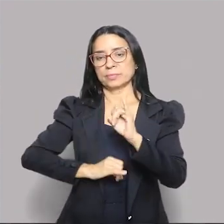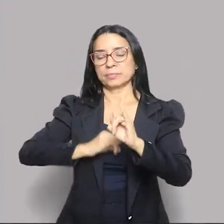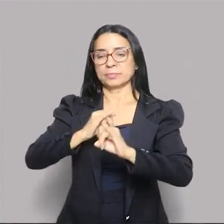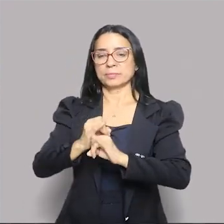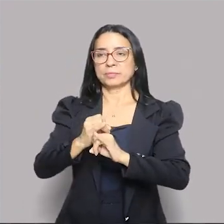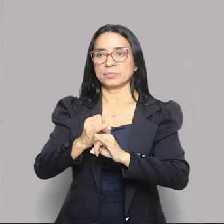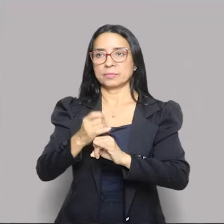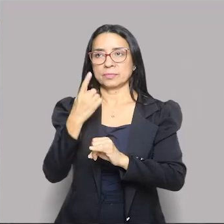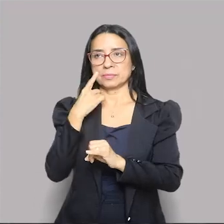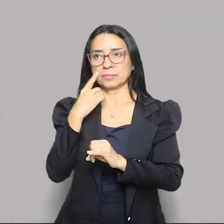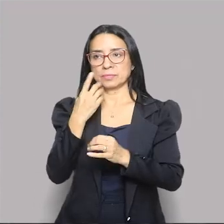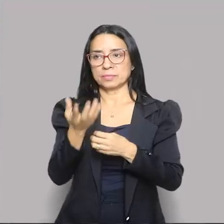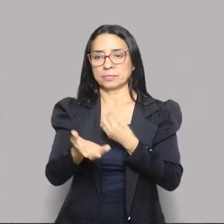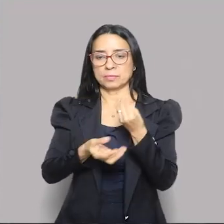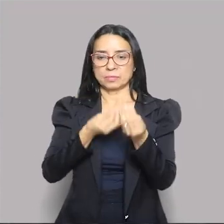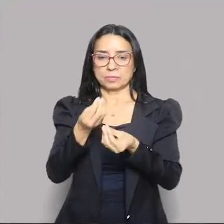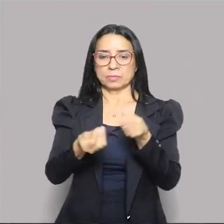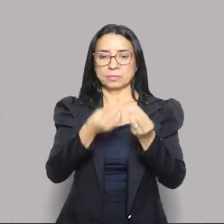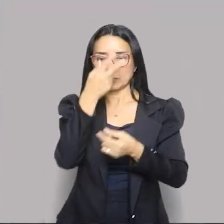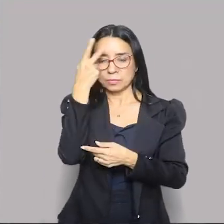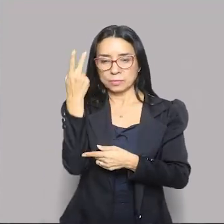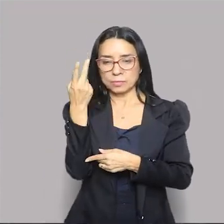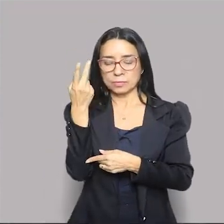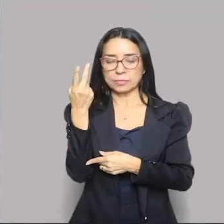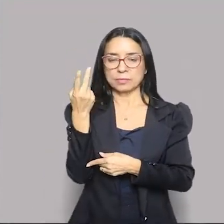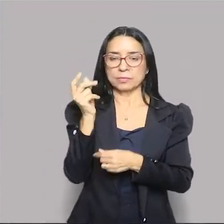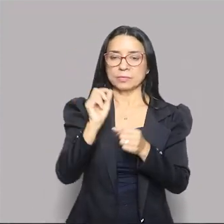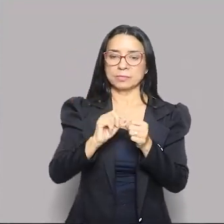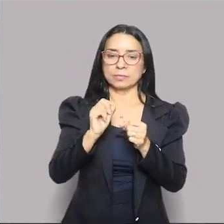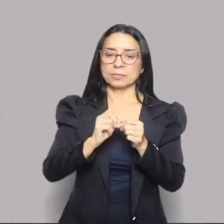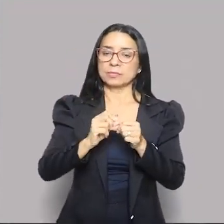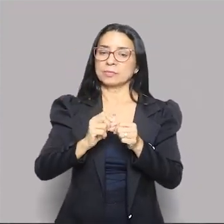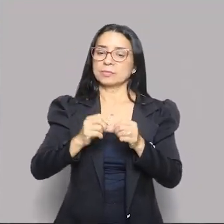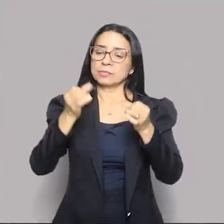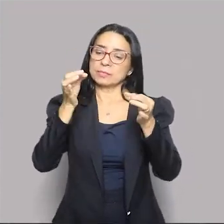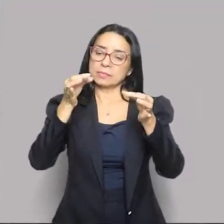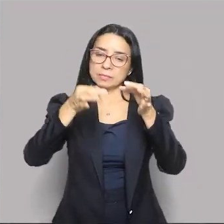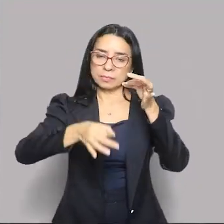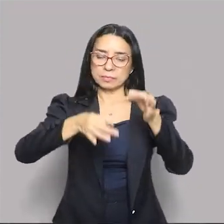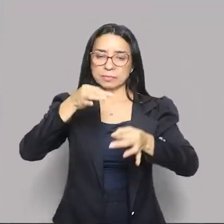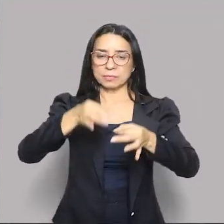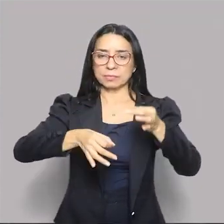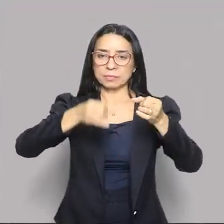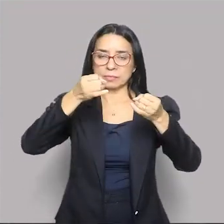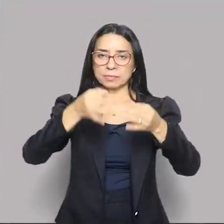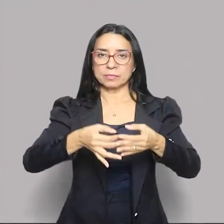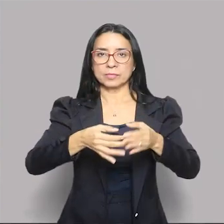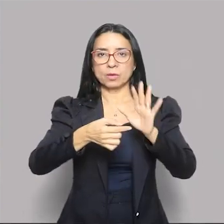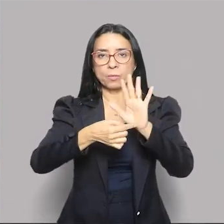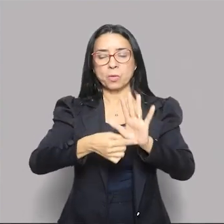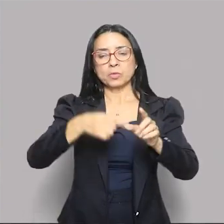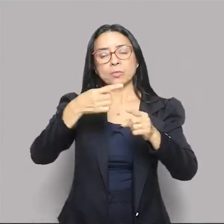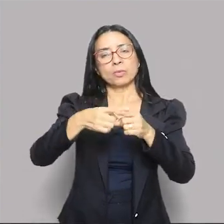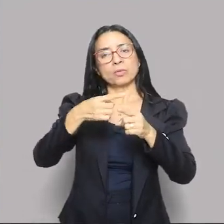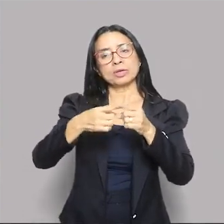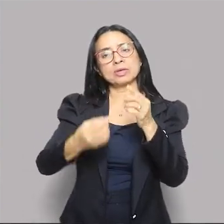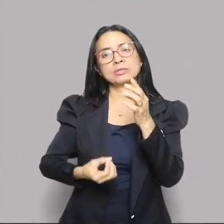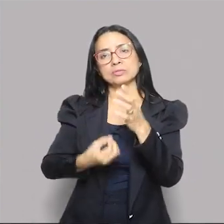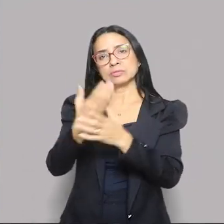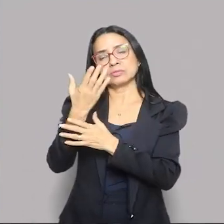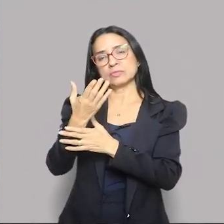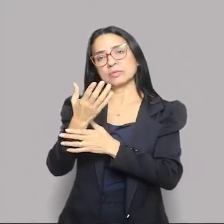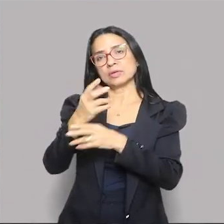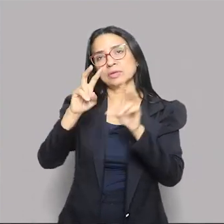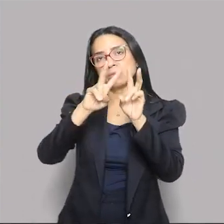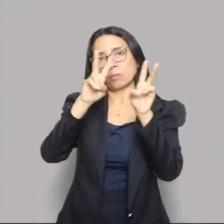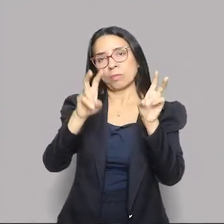você vai vendo ali como é que essas pessoas fazem essa justificativa, ou seja, demonstram o porquê, de onde vem aquele